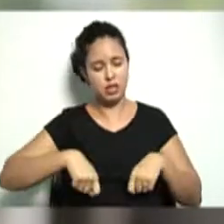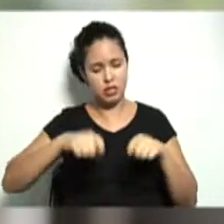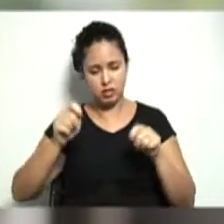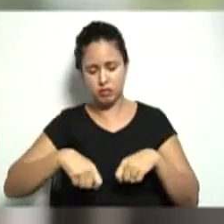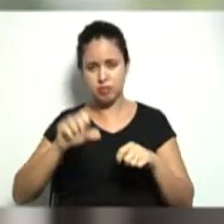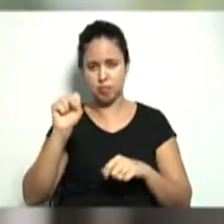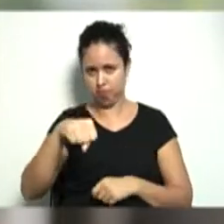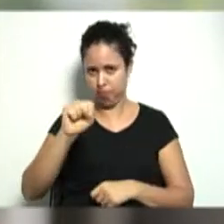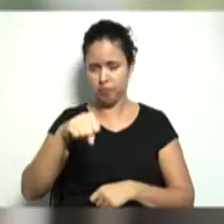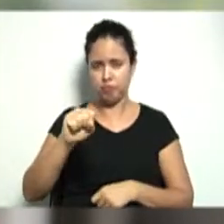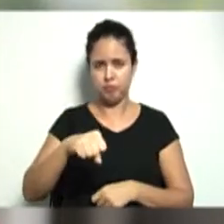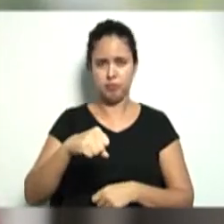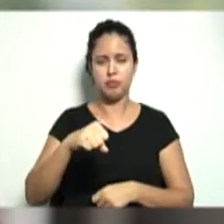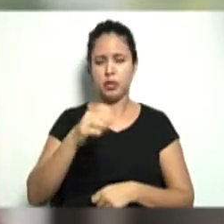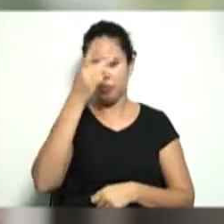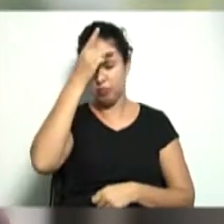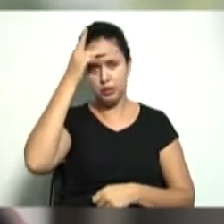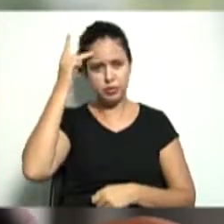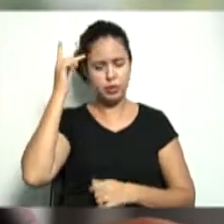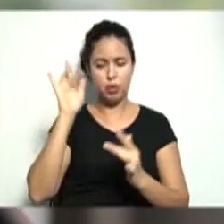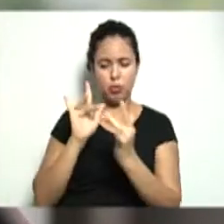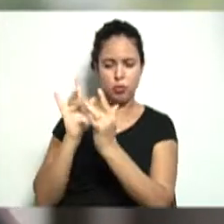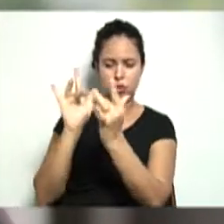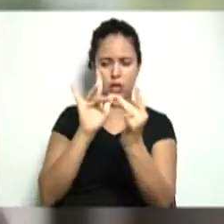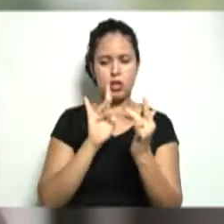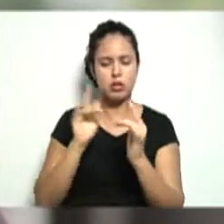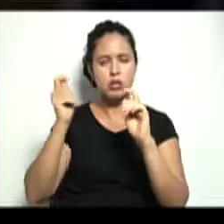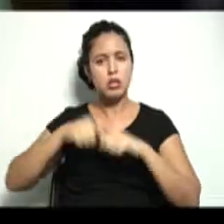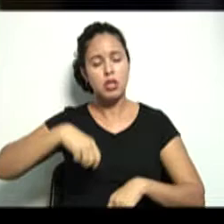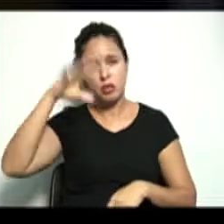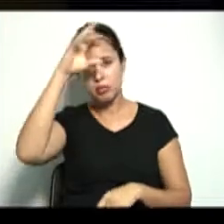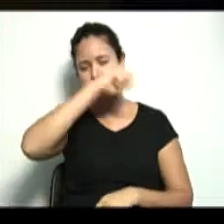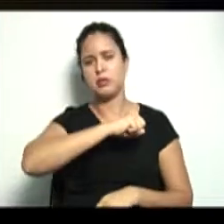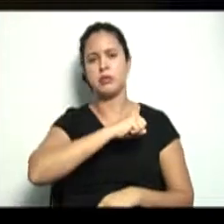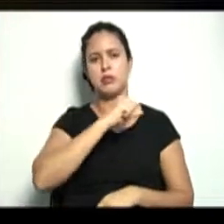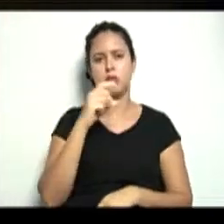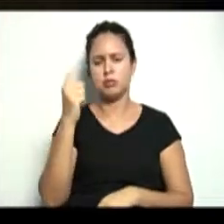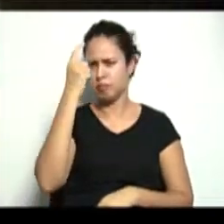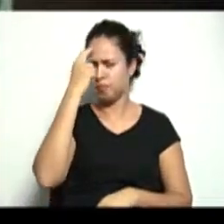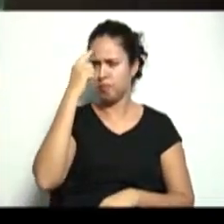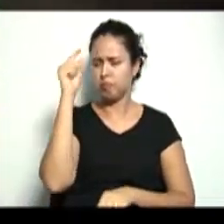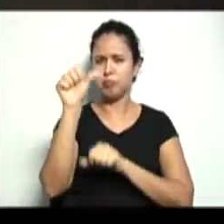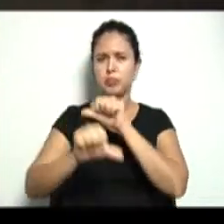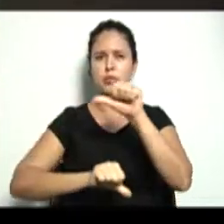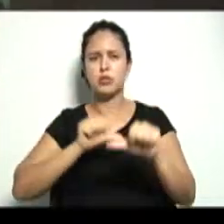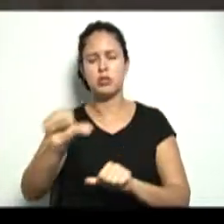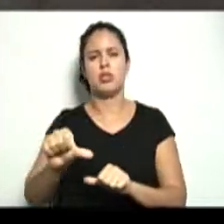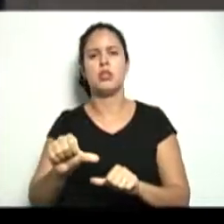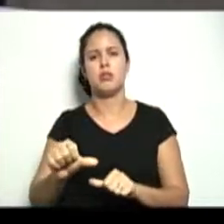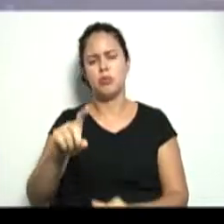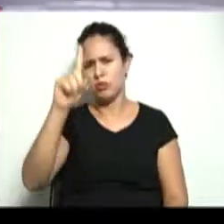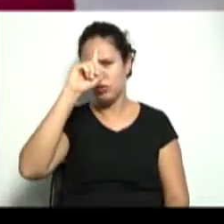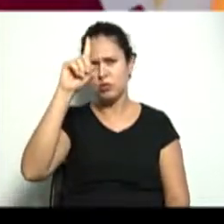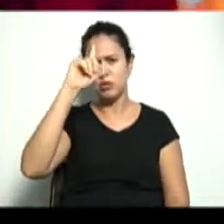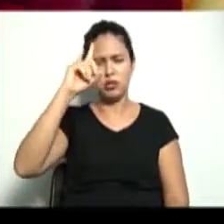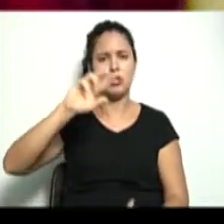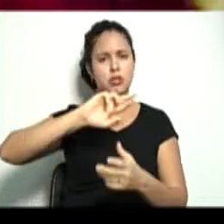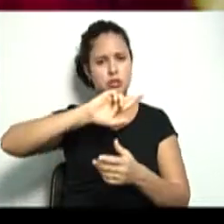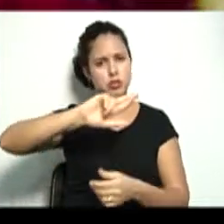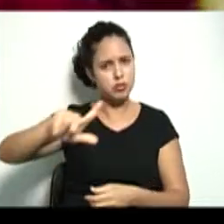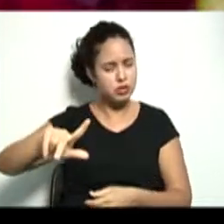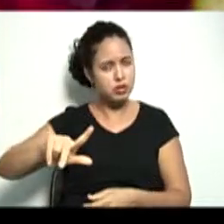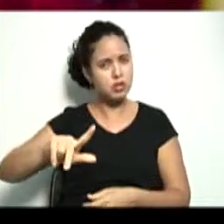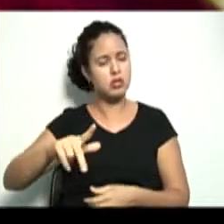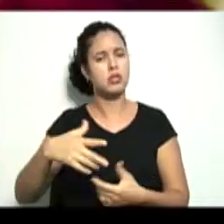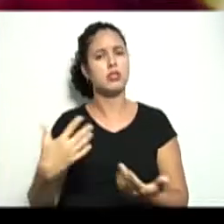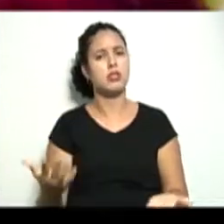quando a gente está lidando com as pessoas, a gente aprende algo, então estamos se reeducando também. Cada dia é um dia, né? Sempre tem a reeducação,